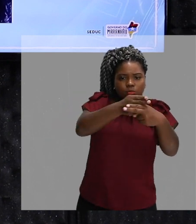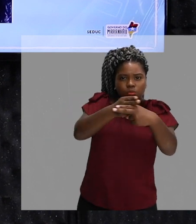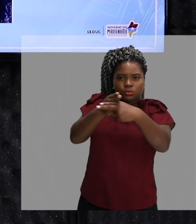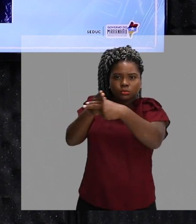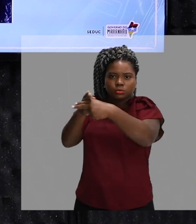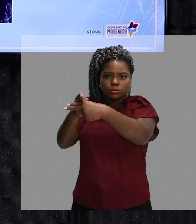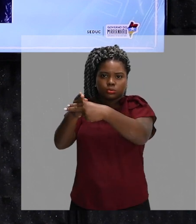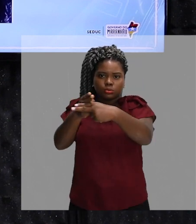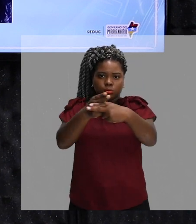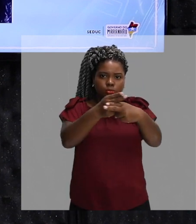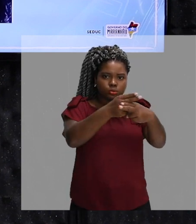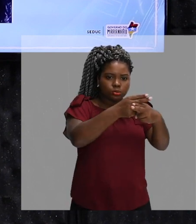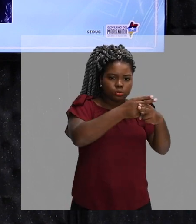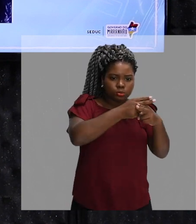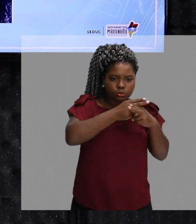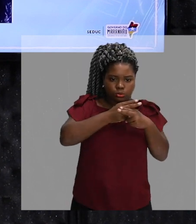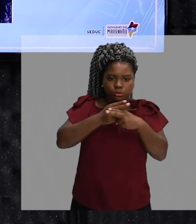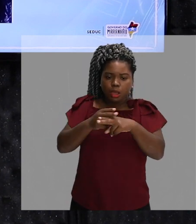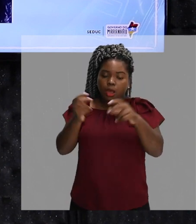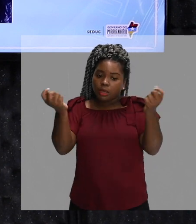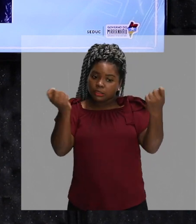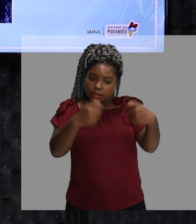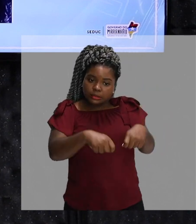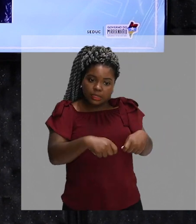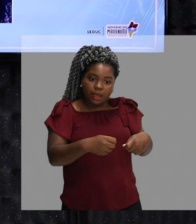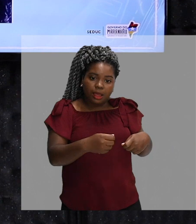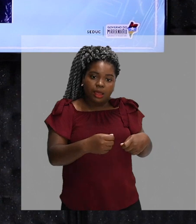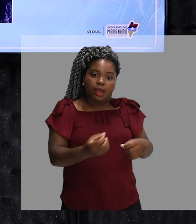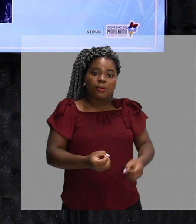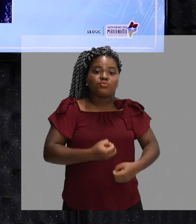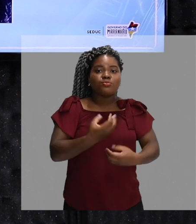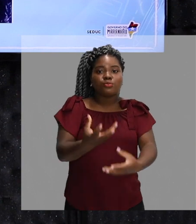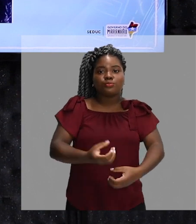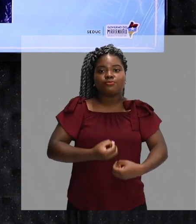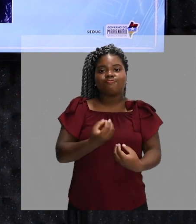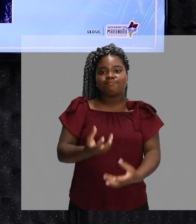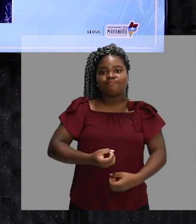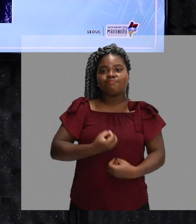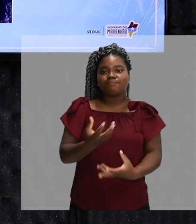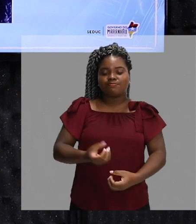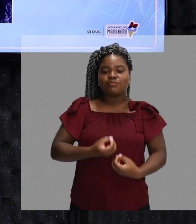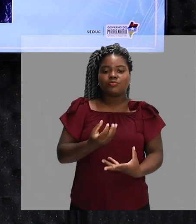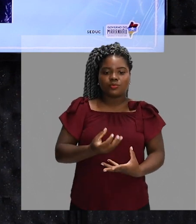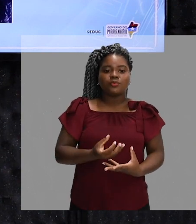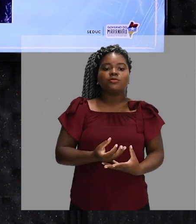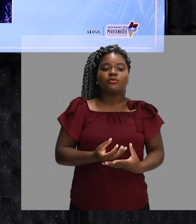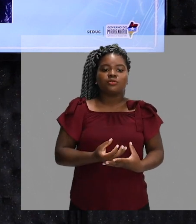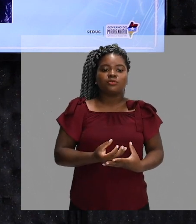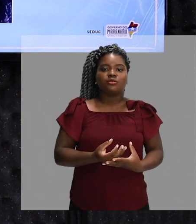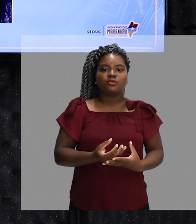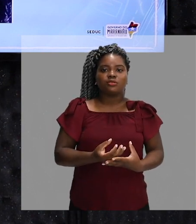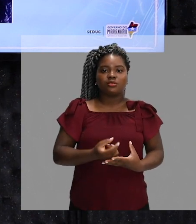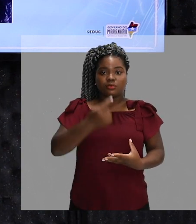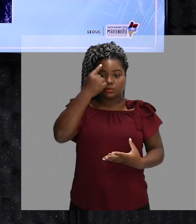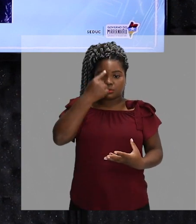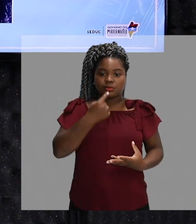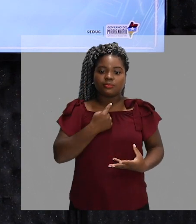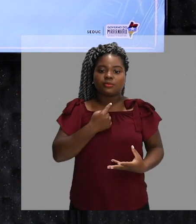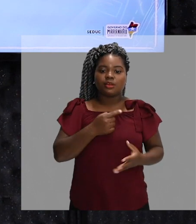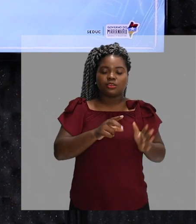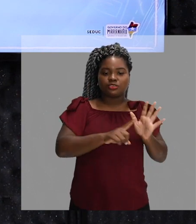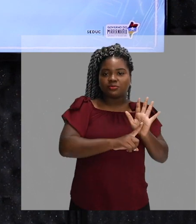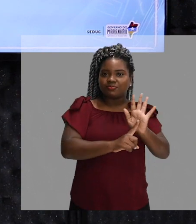isso possibilita a produção de imagens sobre o espaço. Vamos entender melhor isso.